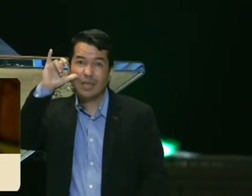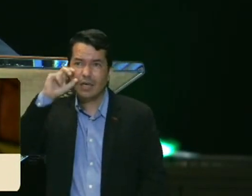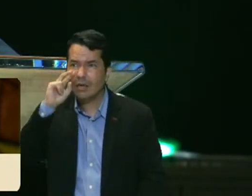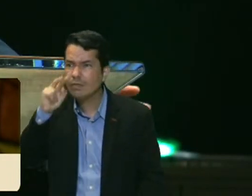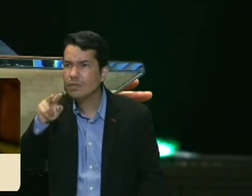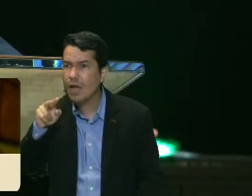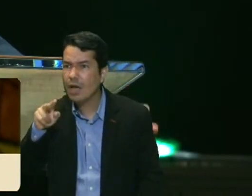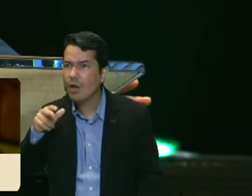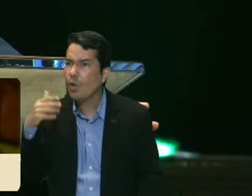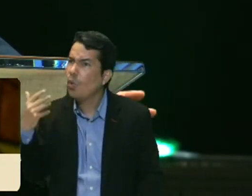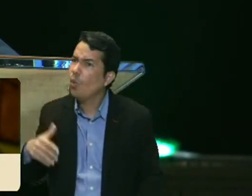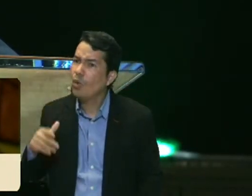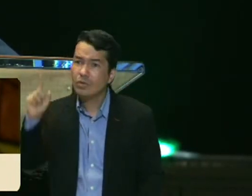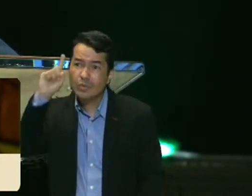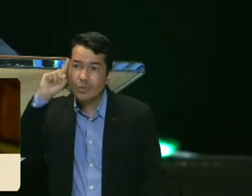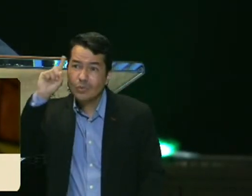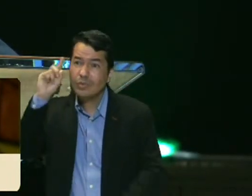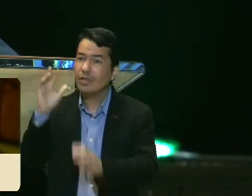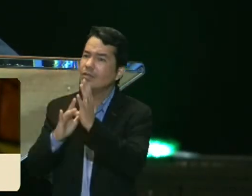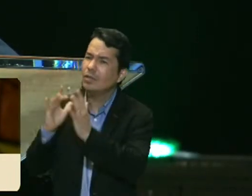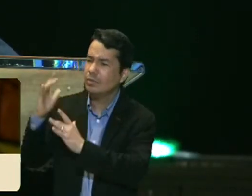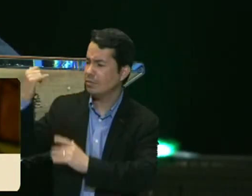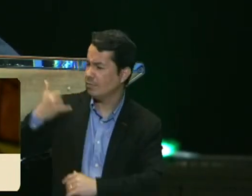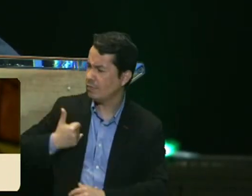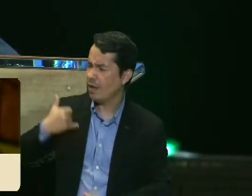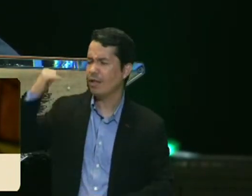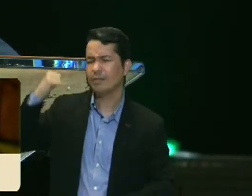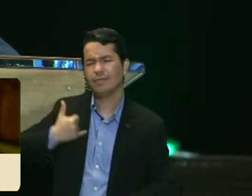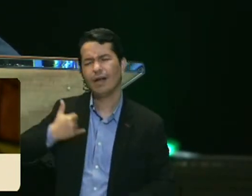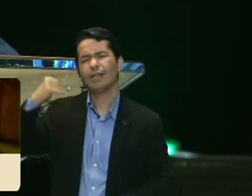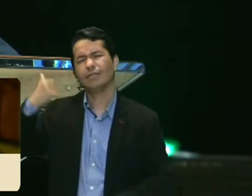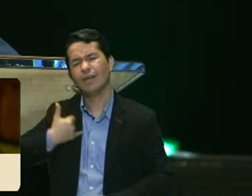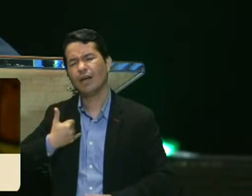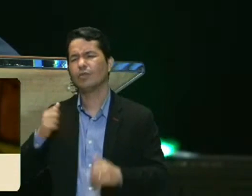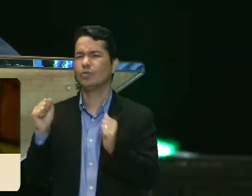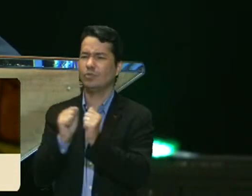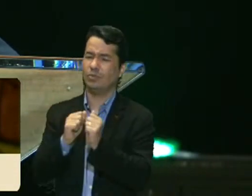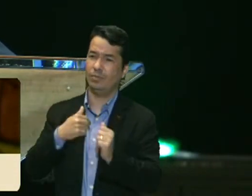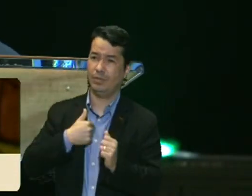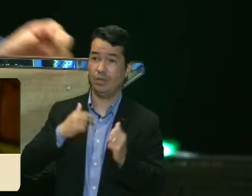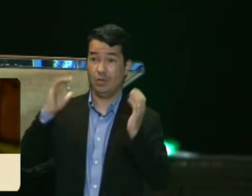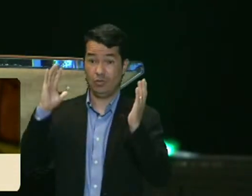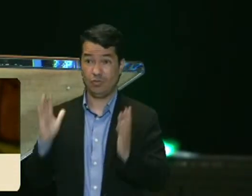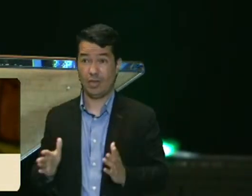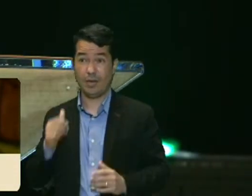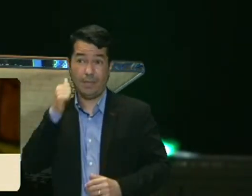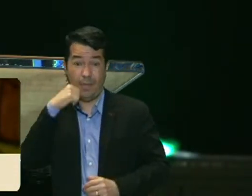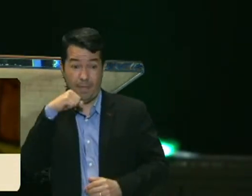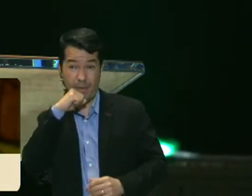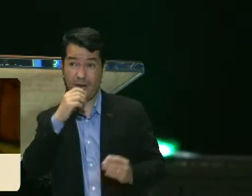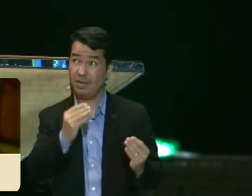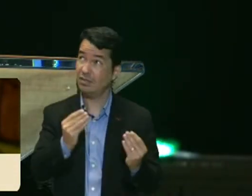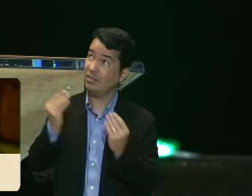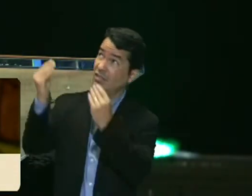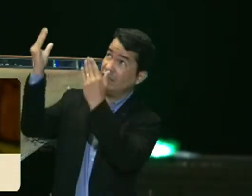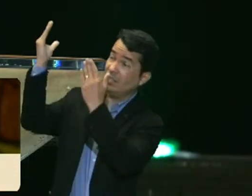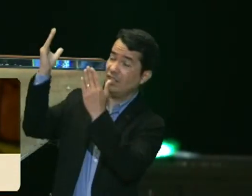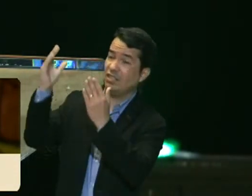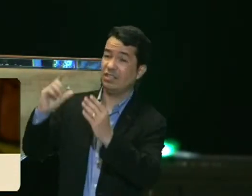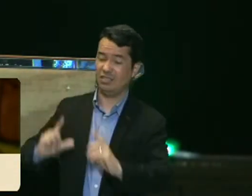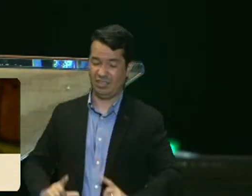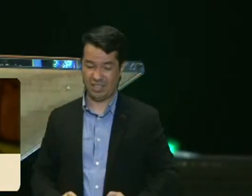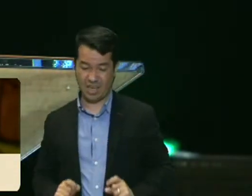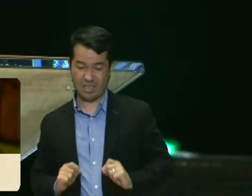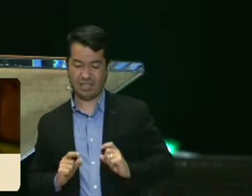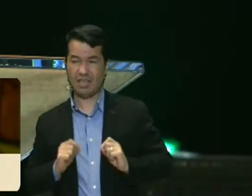e diariamente percebo que Jesus fala comigo. Esse ano entreguei minha mãe para Jesus através do câncer com pâncreas.